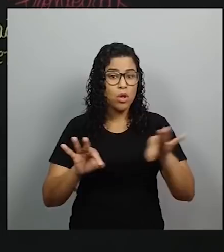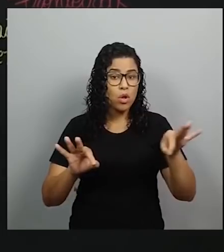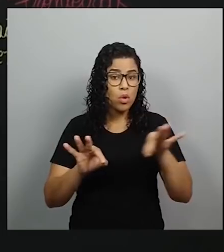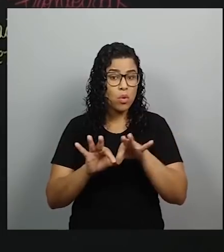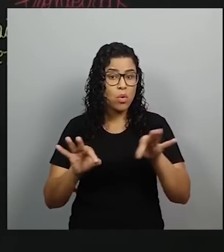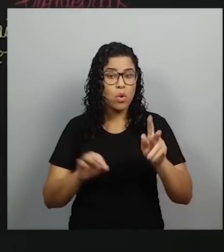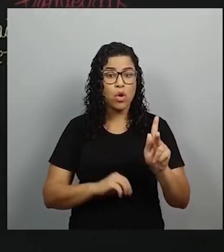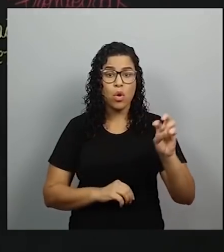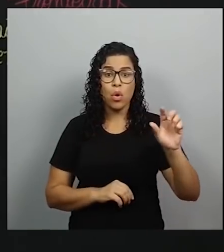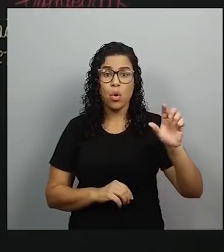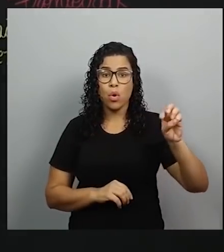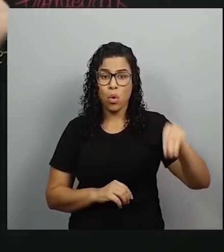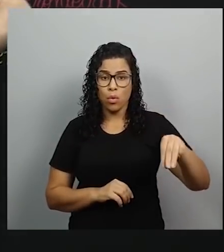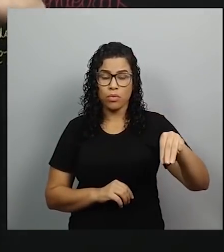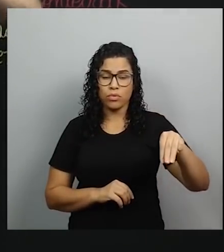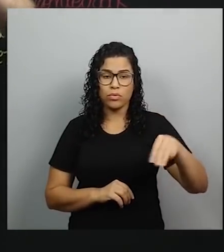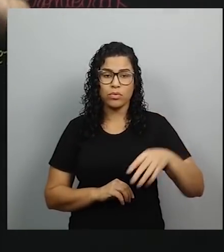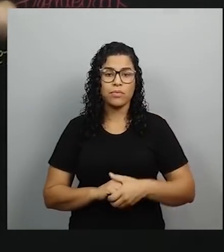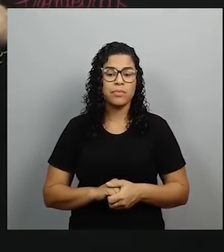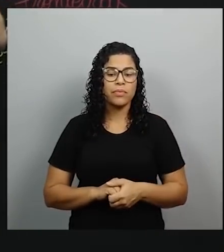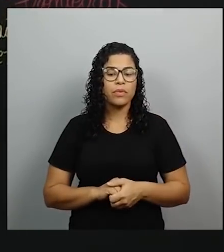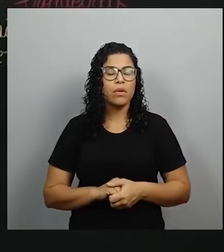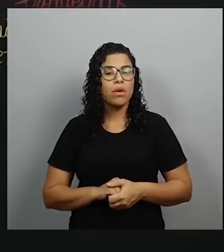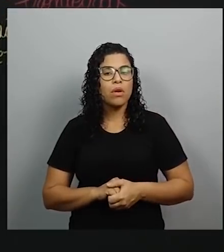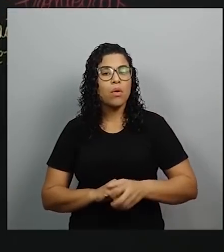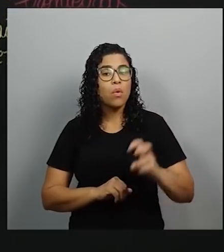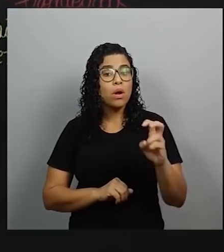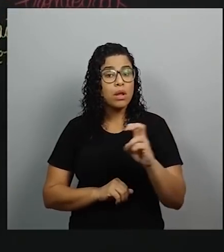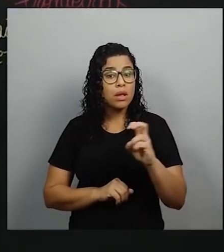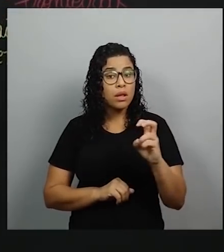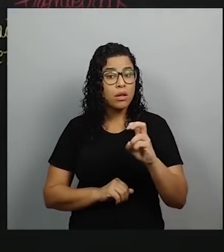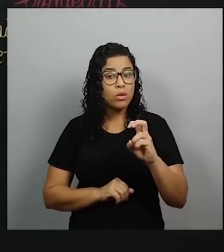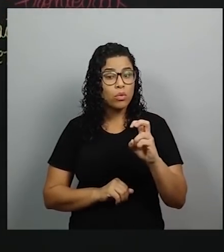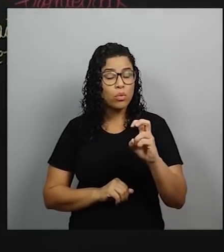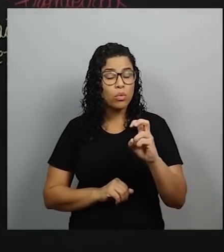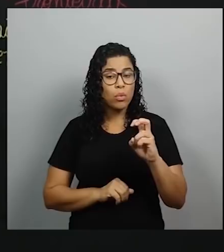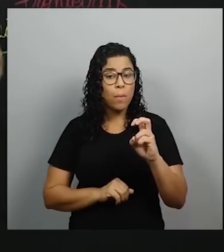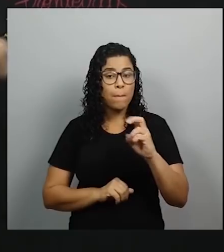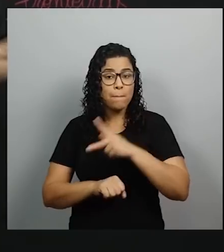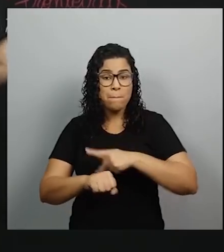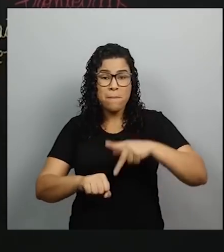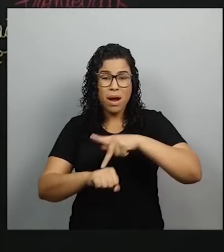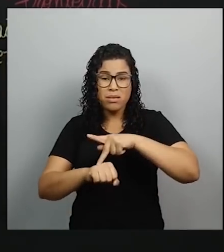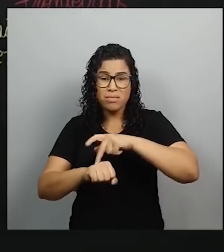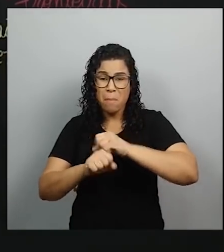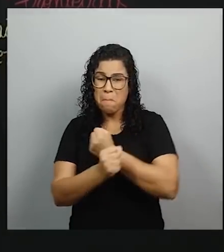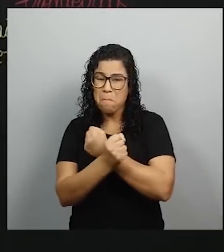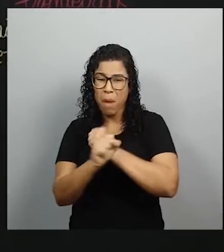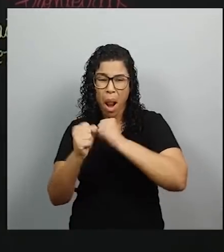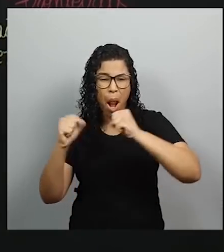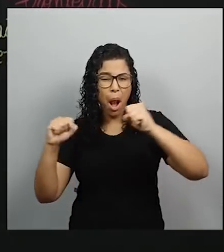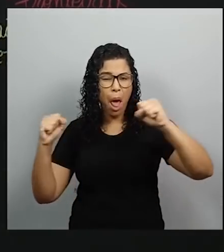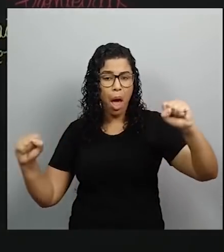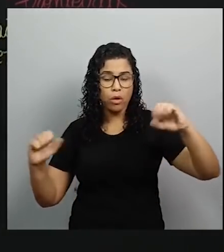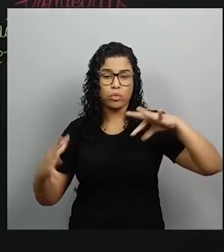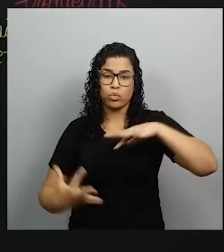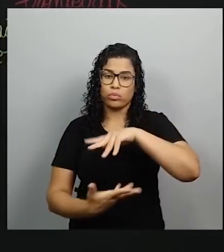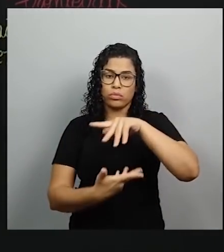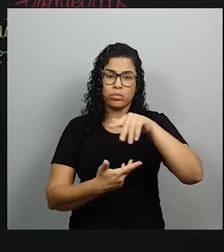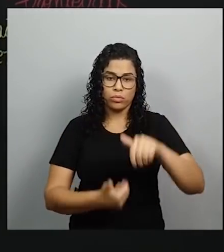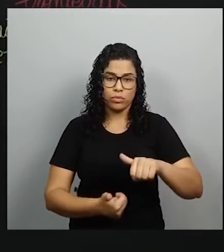quadrados, o quinto maior país do mundo em extensão. Nós temos aqui, então,